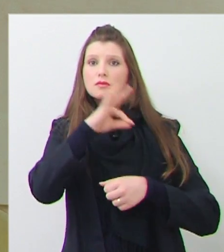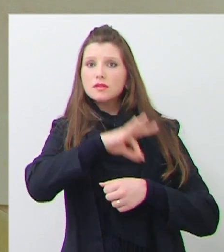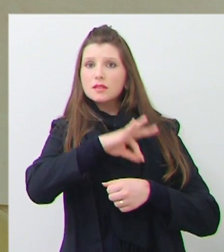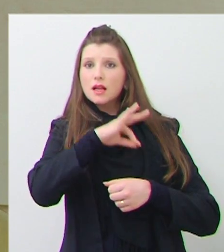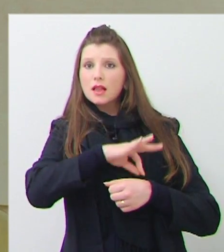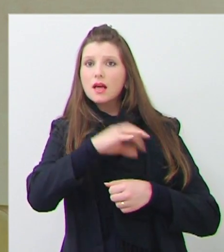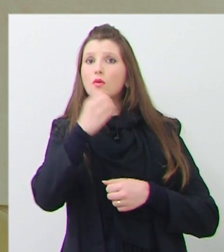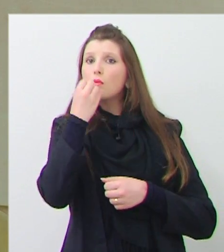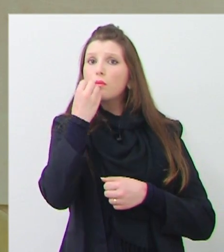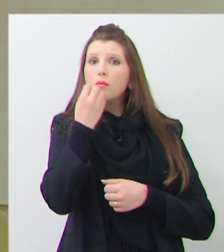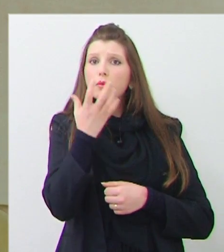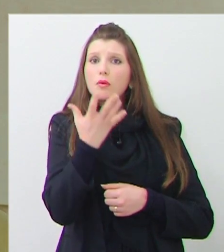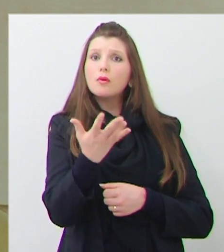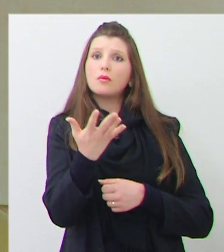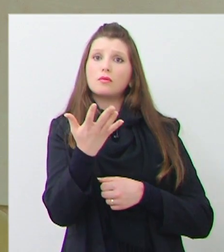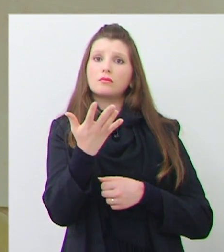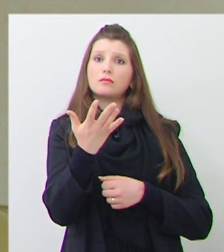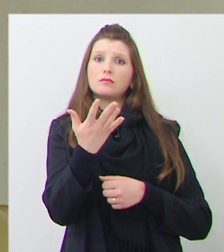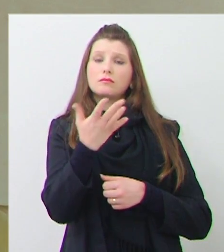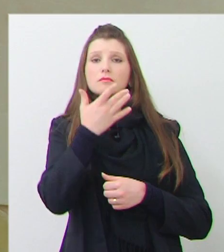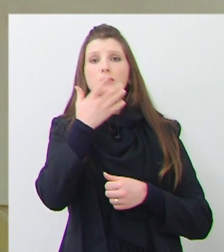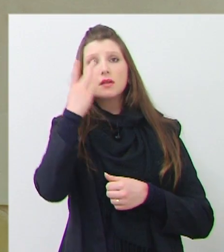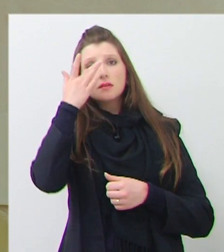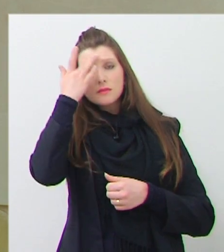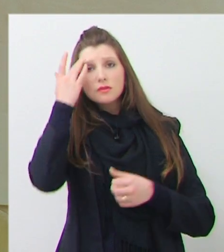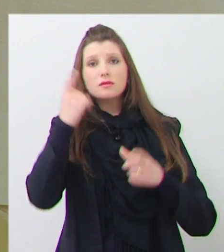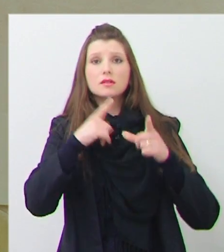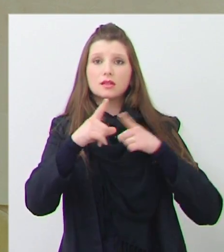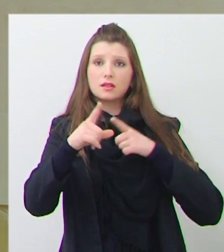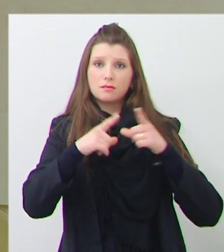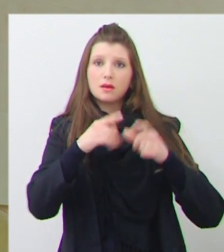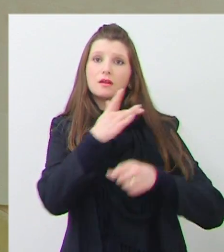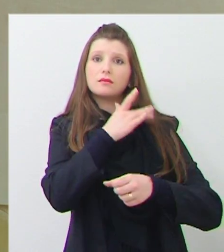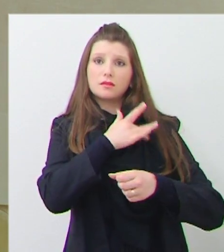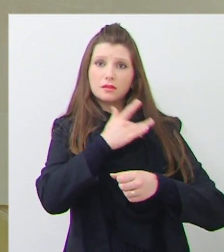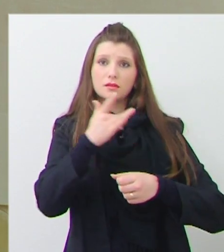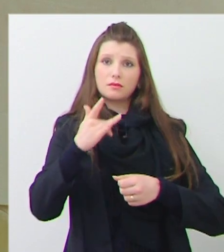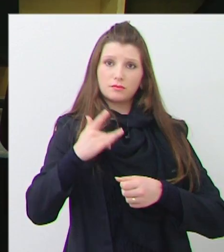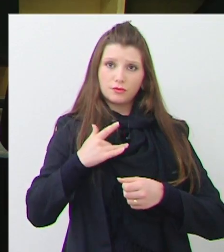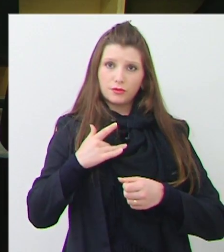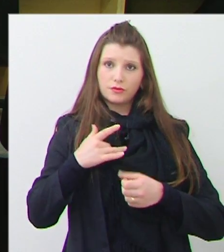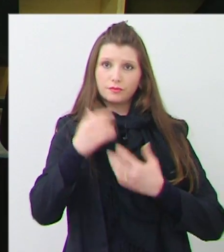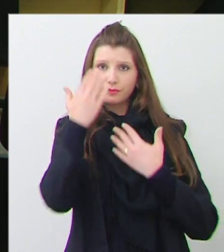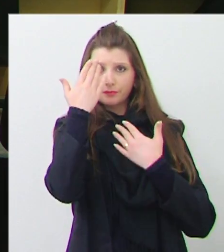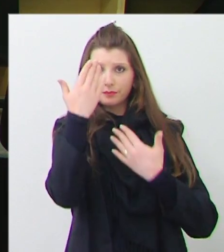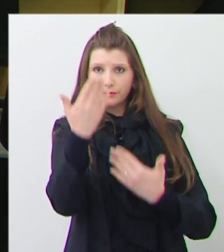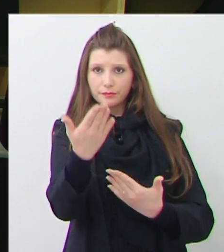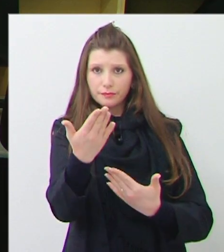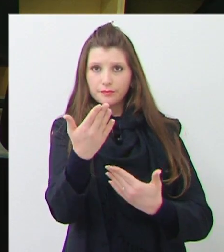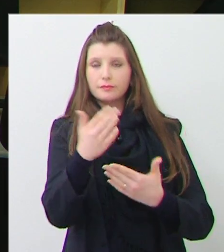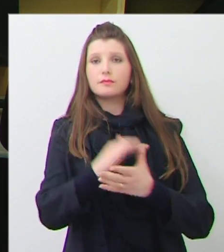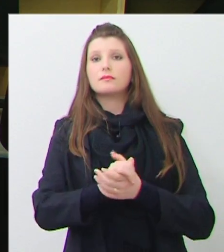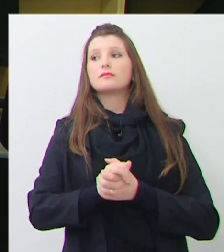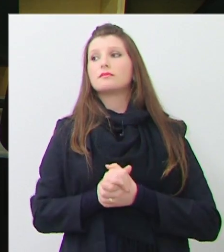esses profissionais, colocando as pessoas em primeiro lugar. Obrigado, senhor presidente.